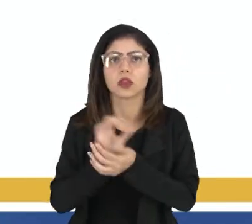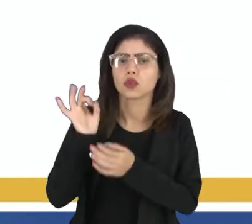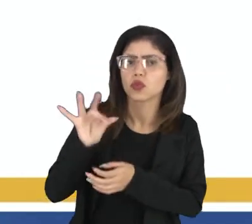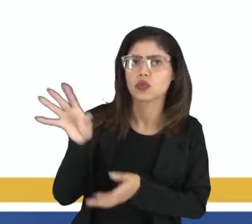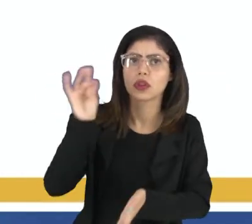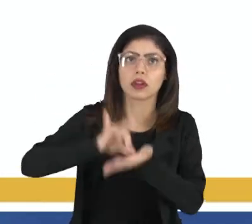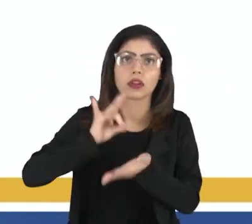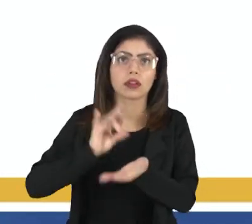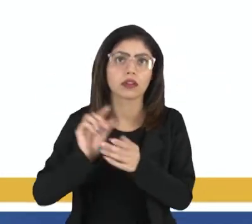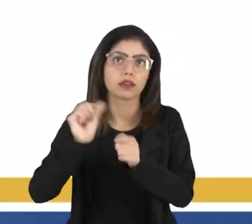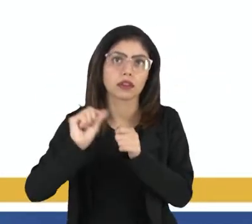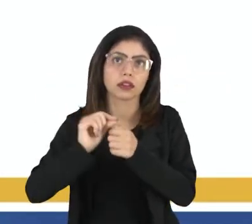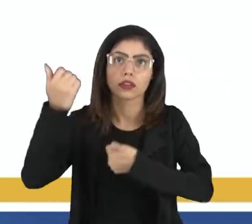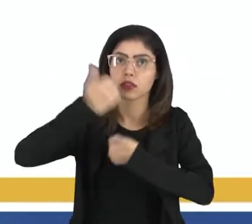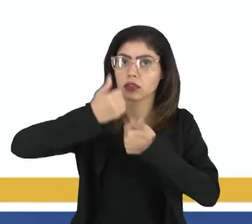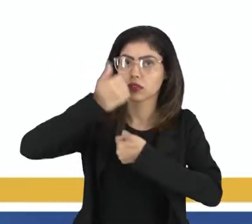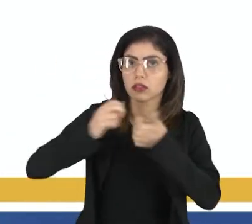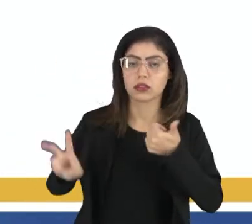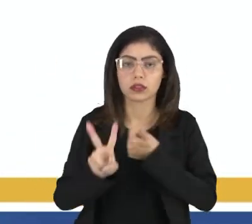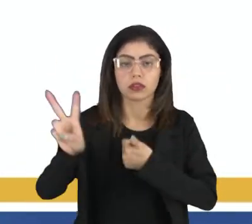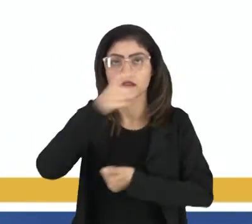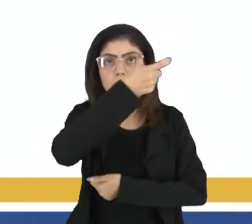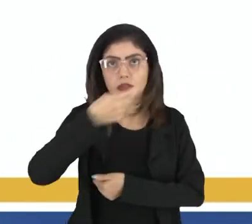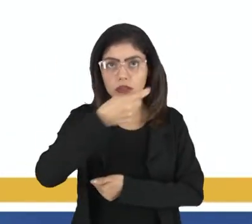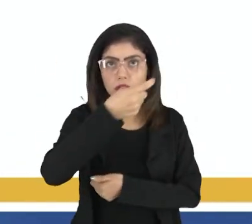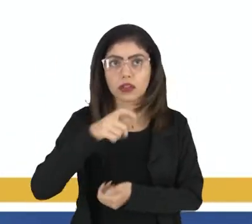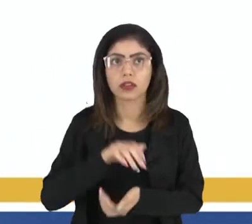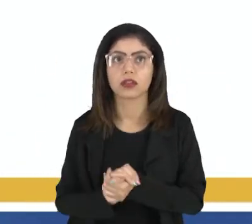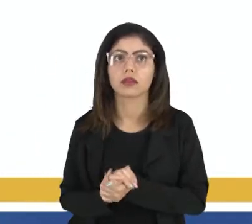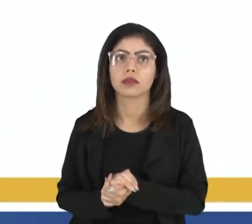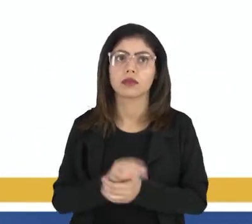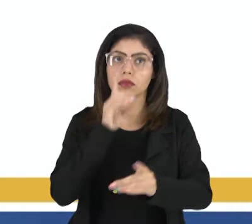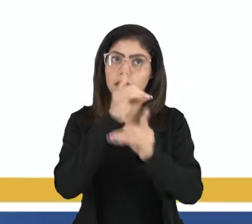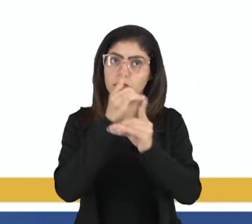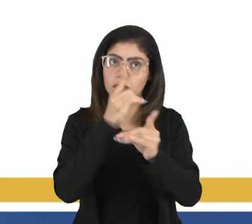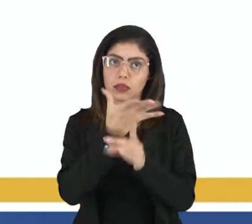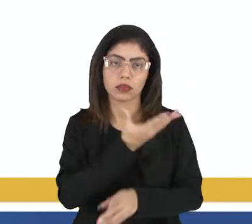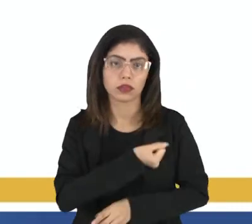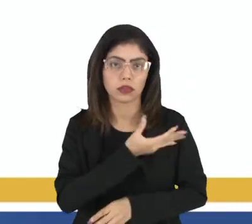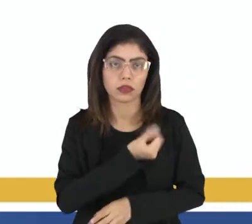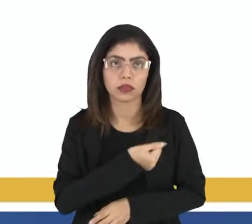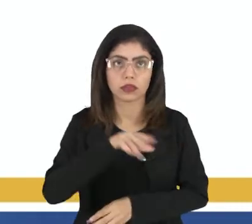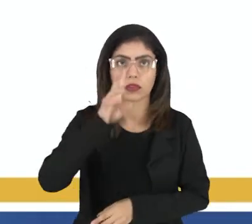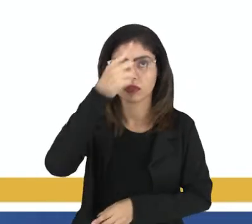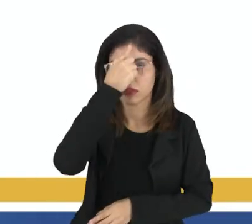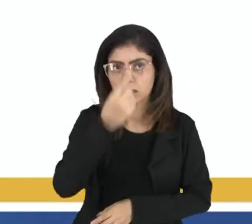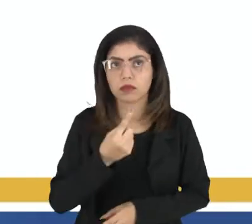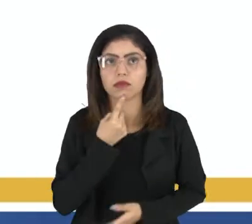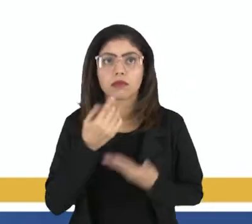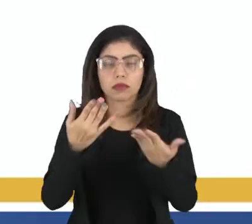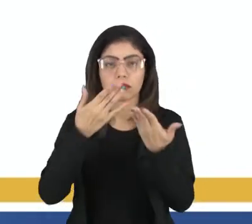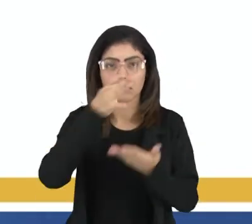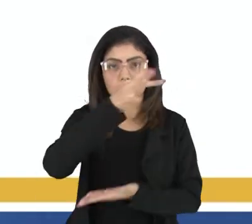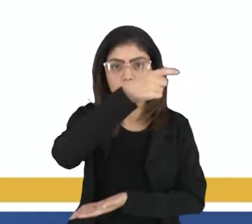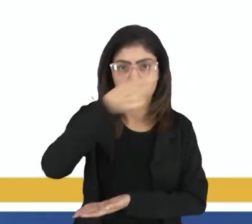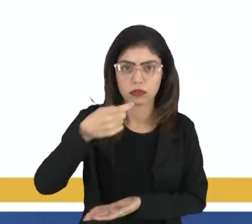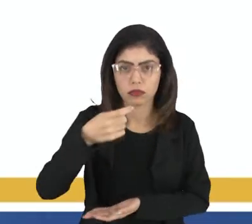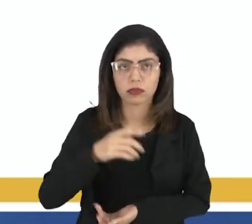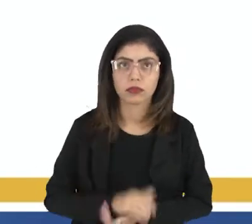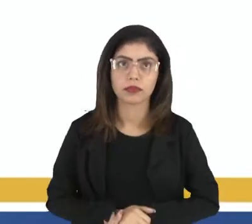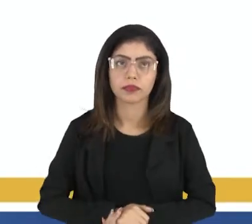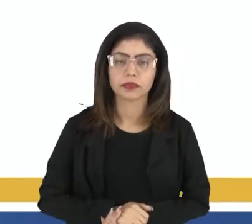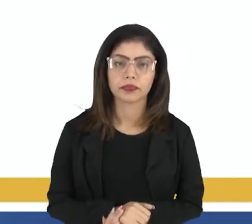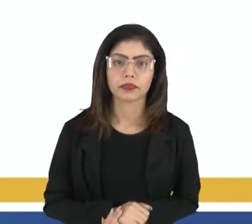basta realizarmos a substituição do valor de x para encontrarmos o f